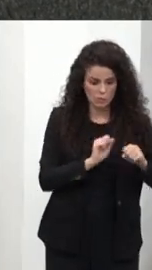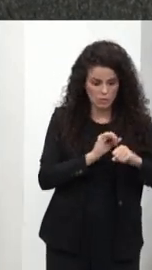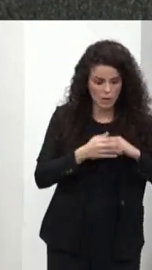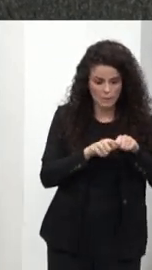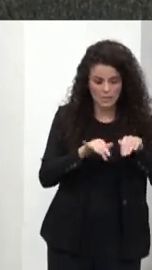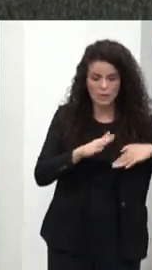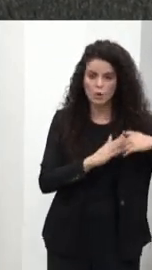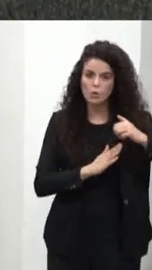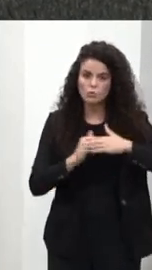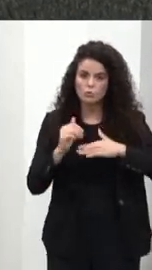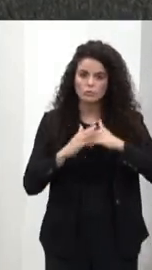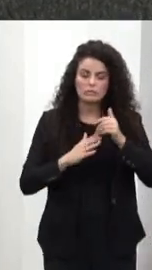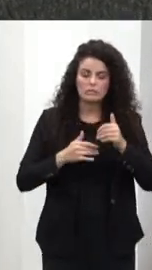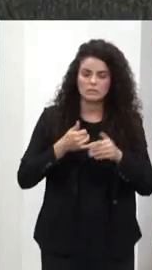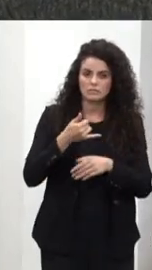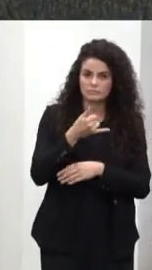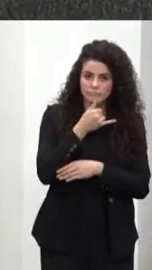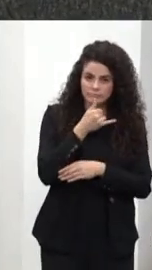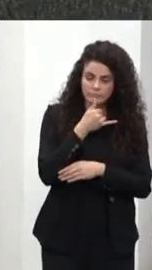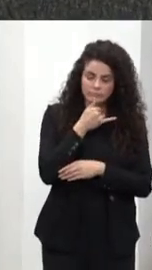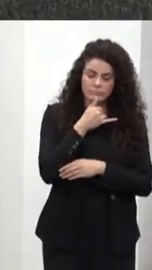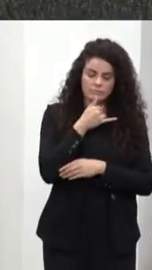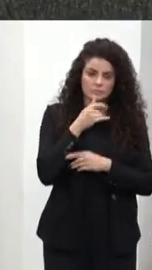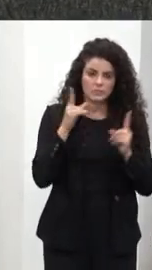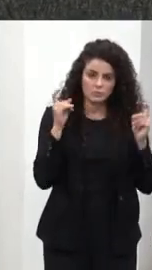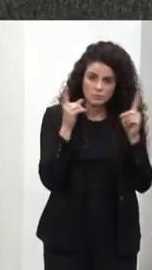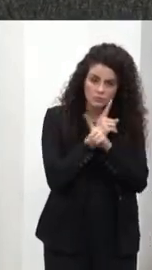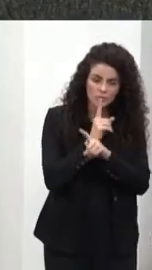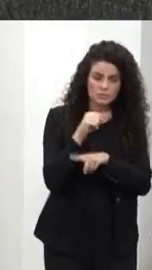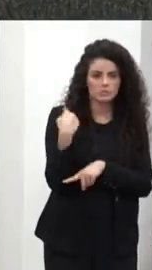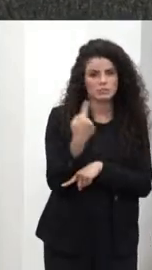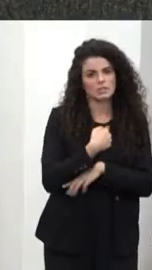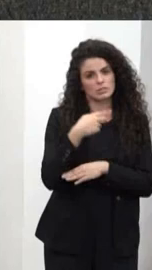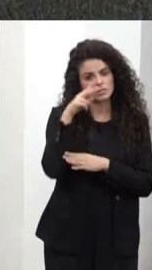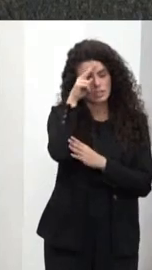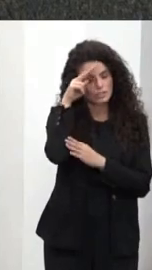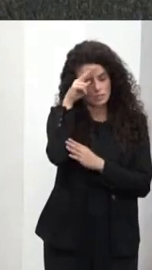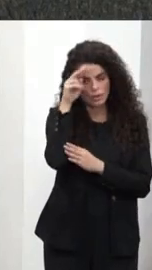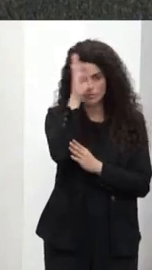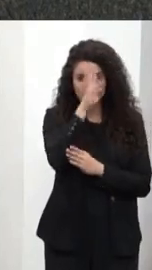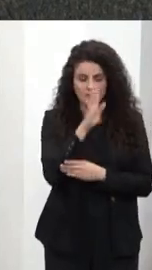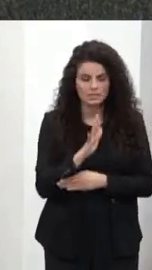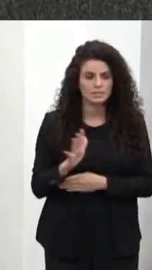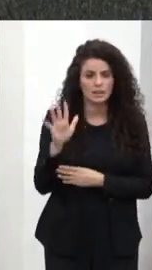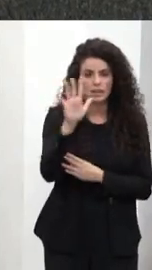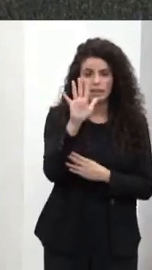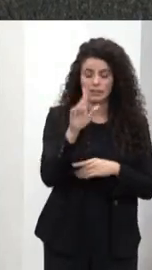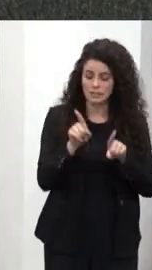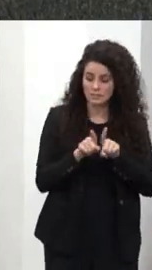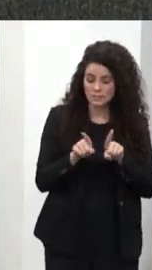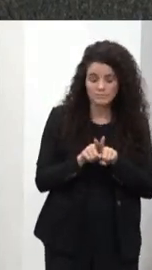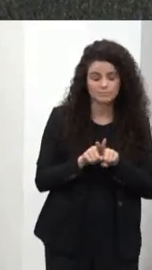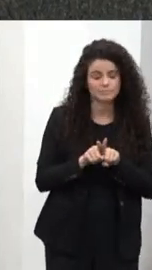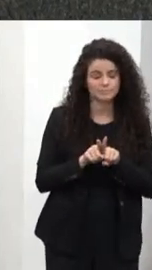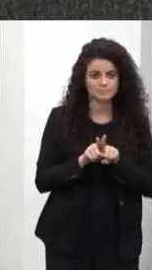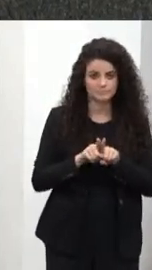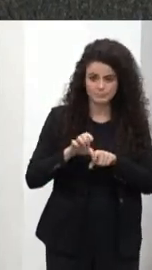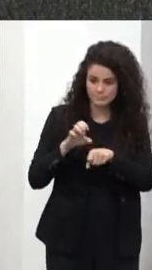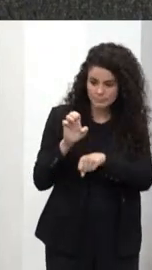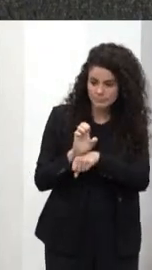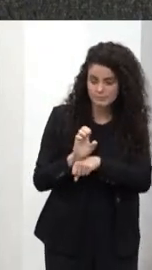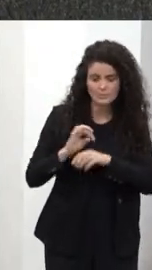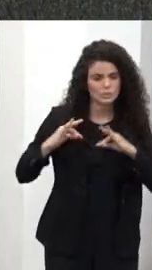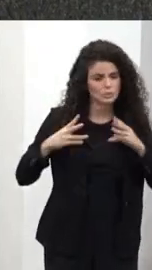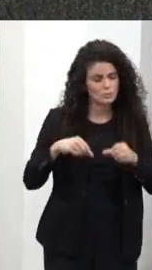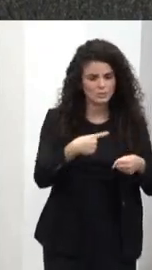período triste Cruel da nossa história brasileira do Estado Santa Catarina da nossas cidades e que agora ele vai